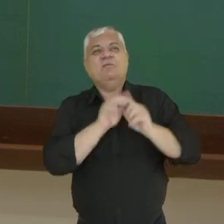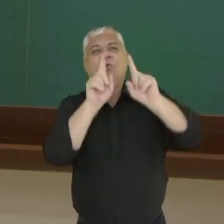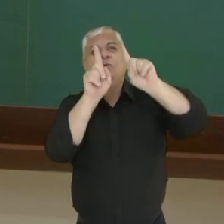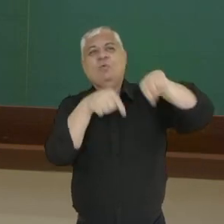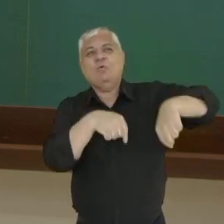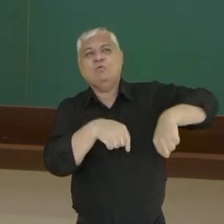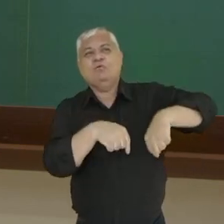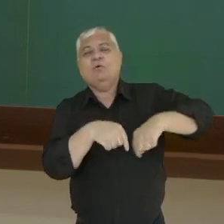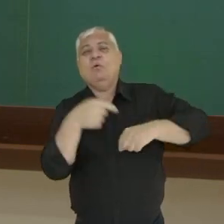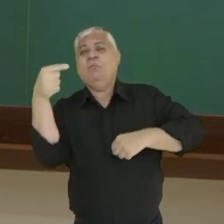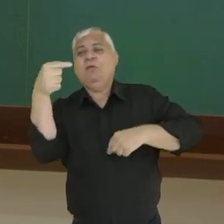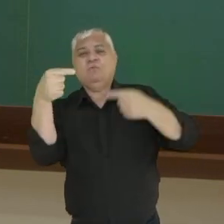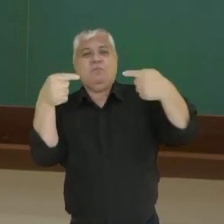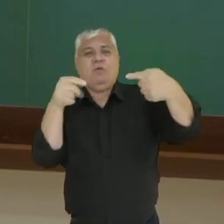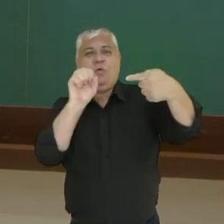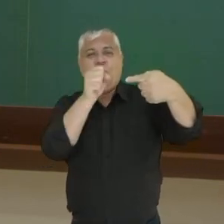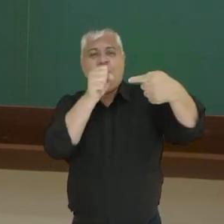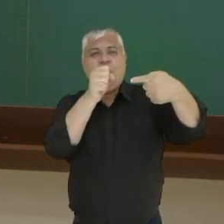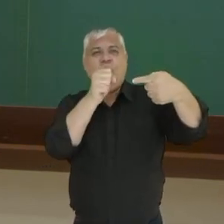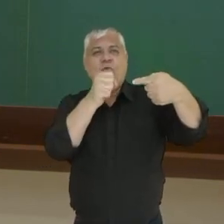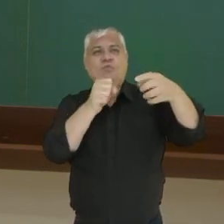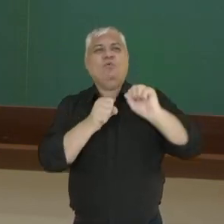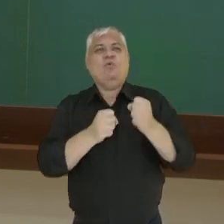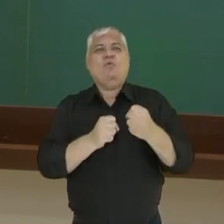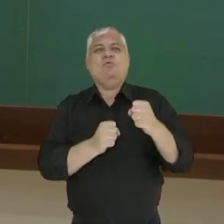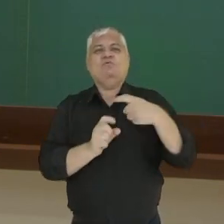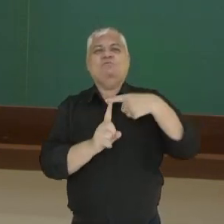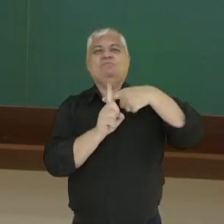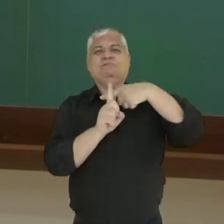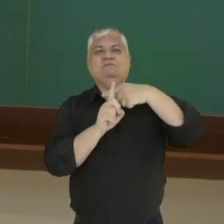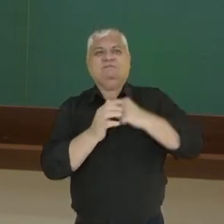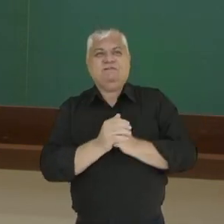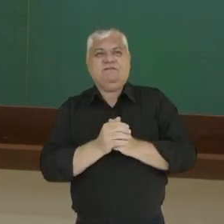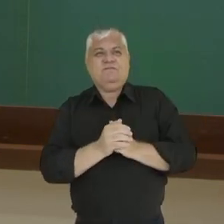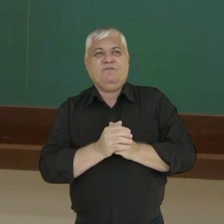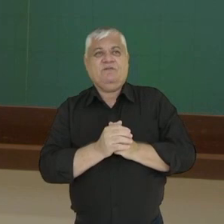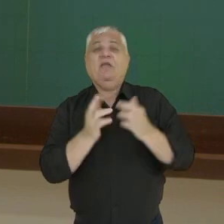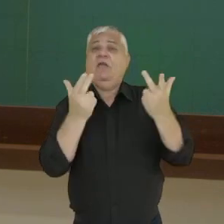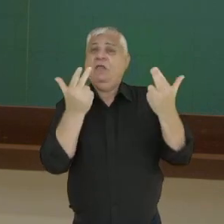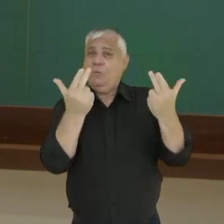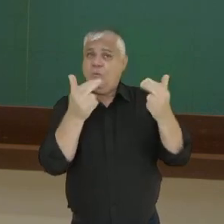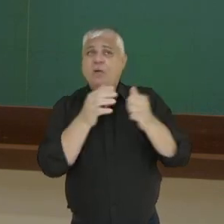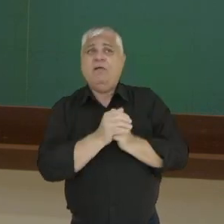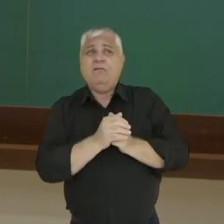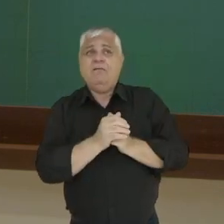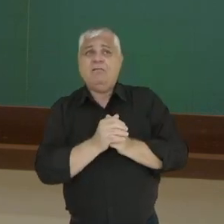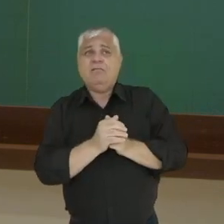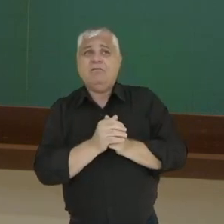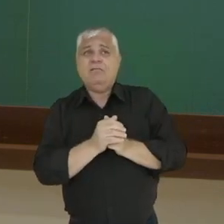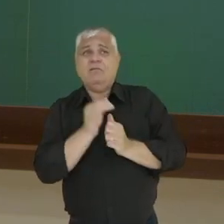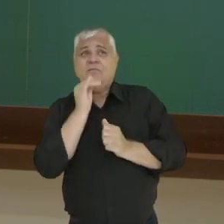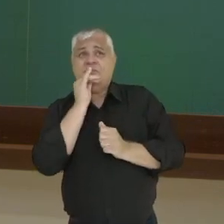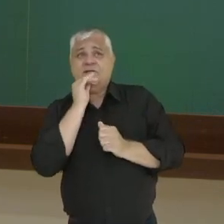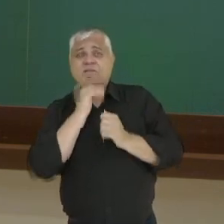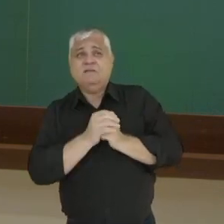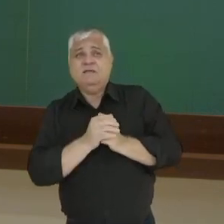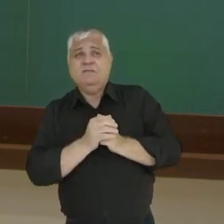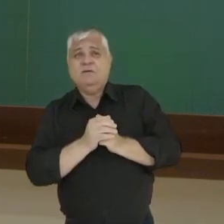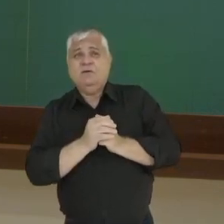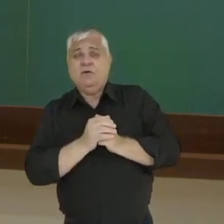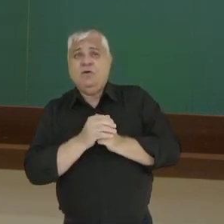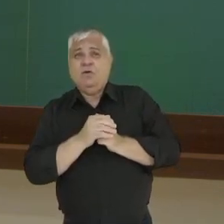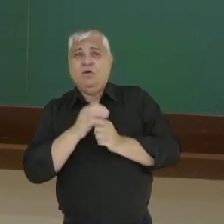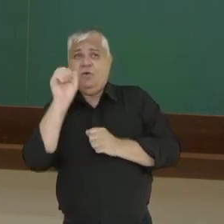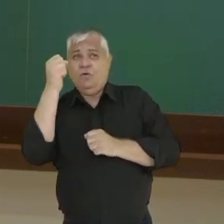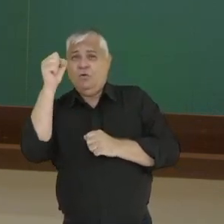cortou, menos com menos mais, pH é 8. E idem da próxima. Qual que é o resultado? Aqui, em vez de 8,